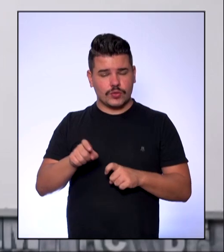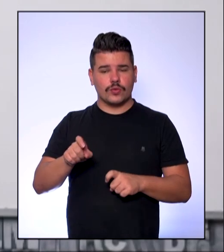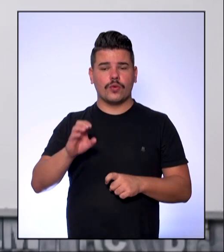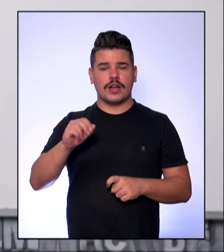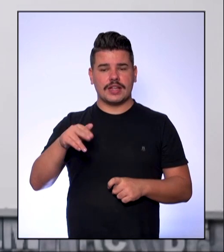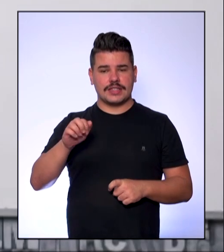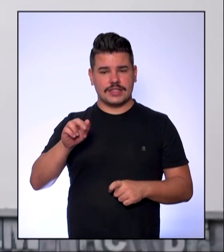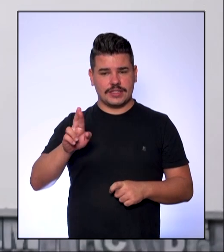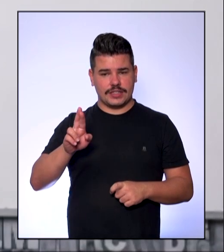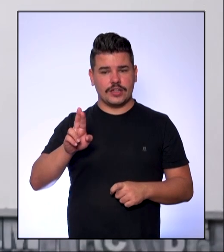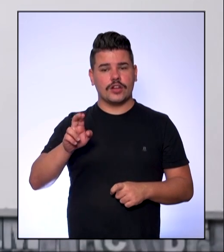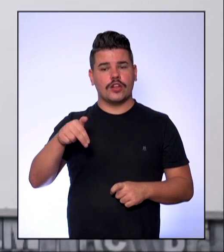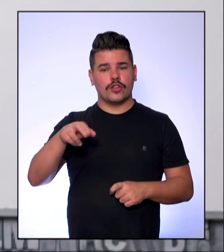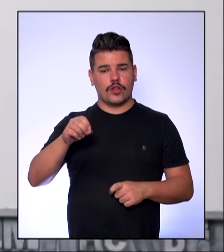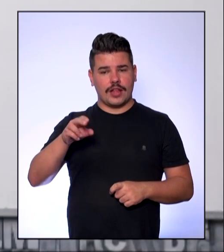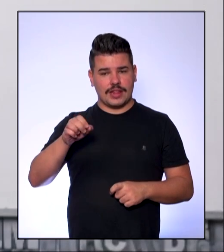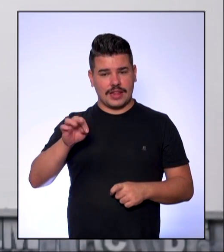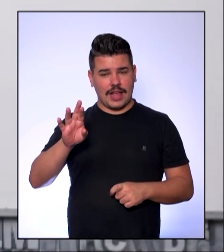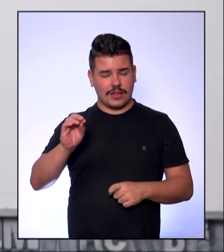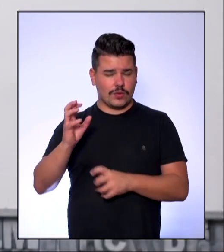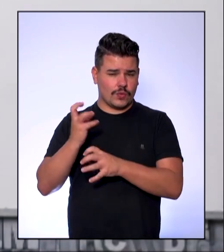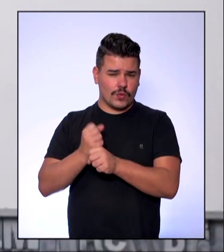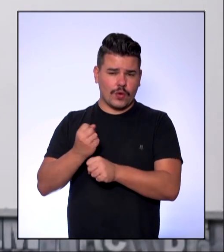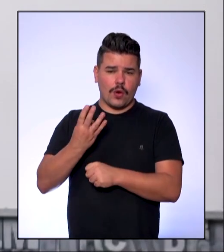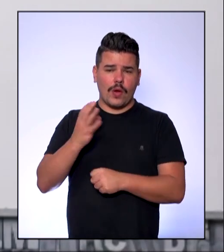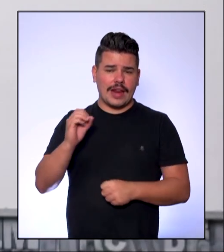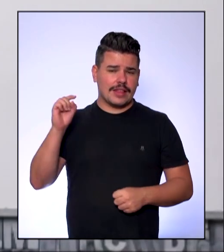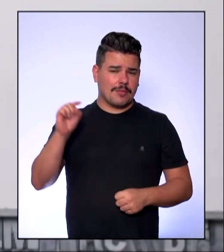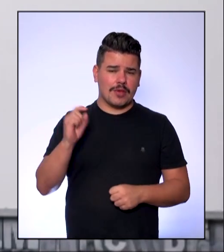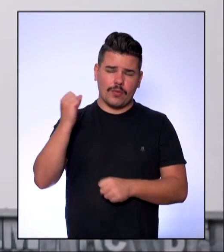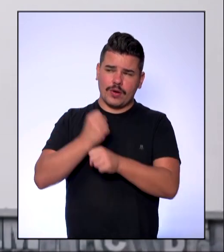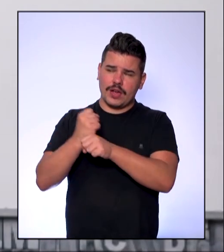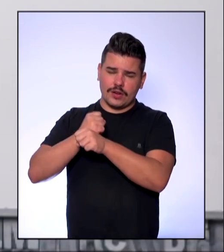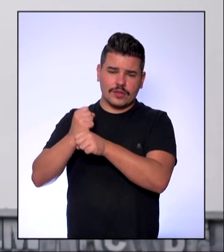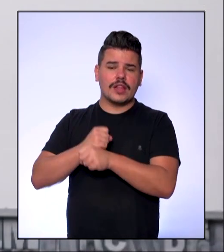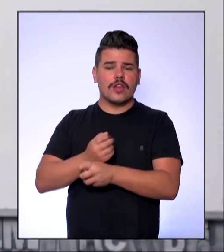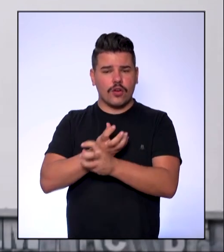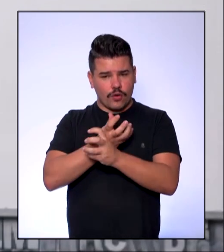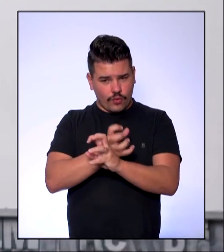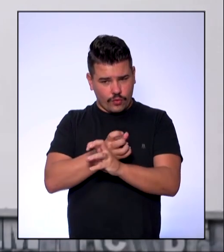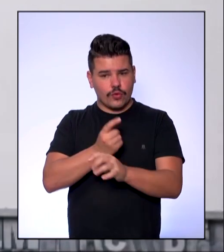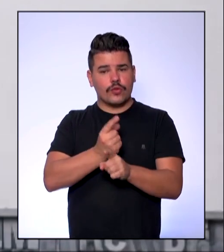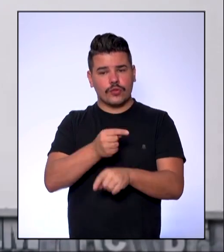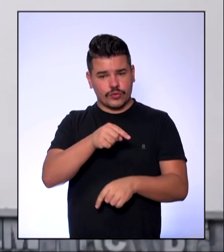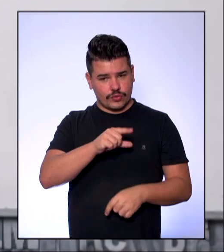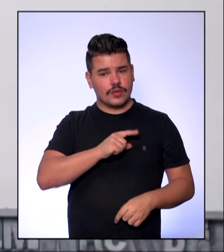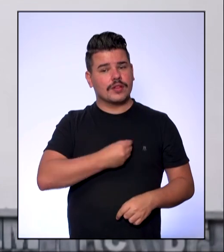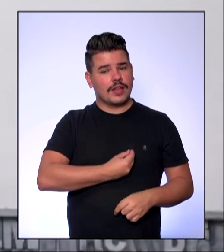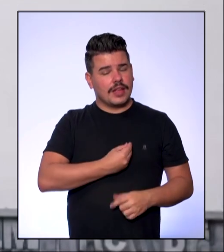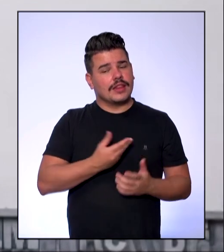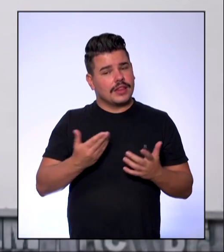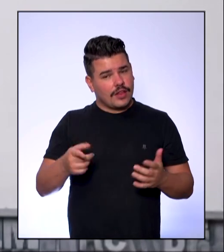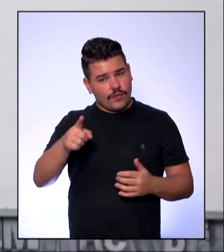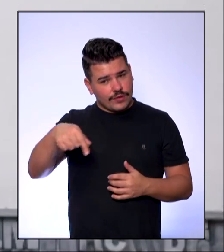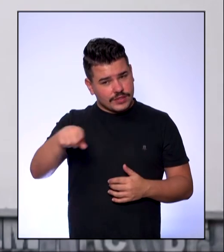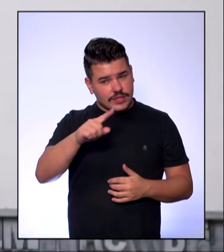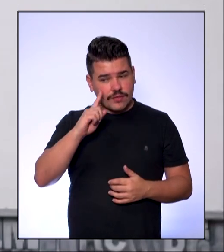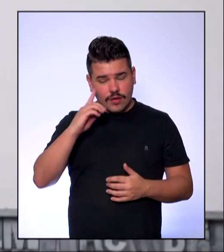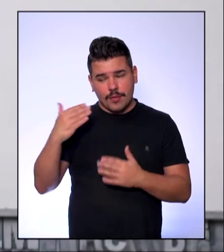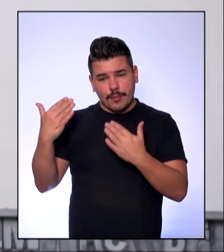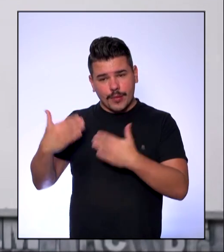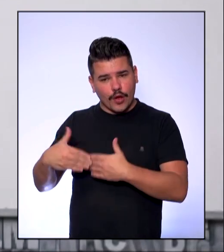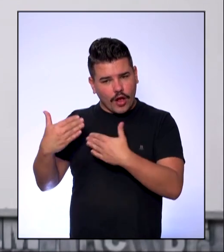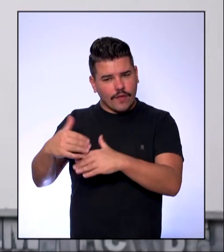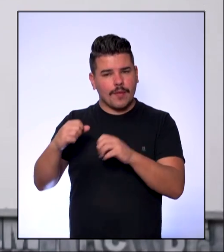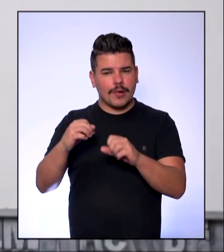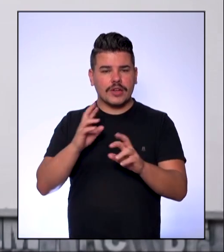tem datações ali de mais de 40 mil anos. Então, grande importância nisso pode aparecer nas provas, tá? E aí eu vou ver